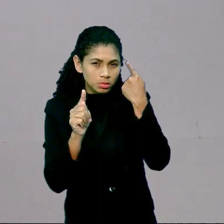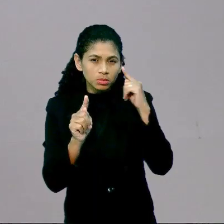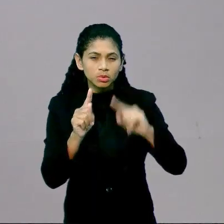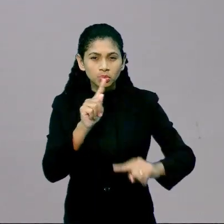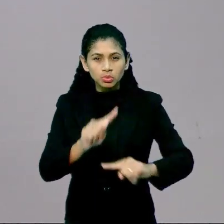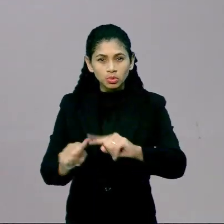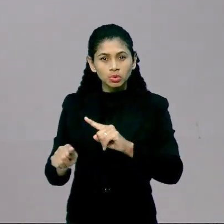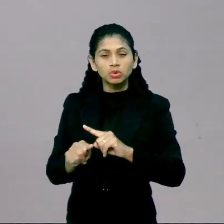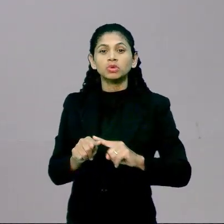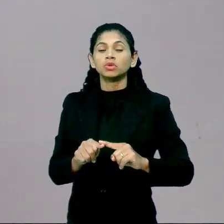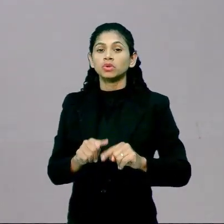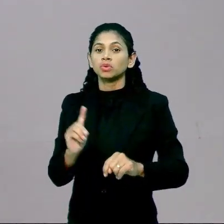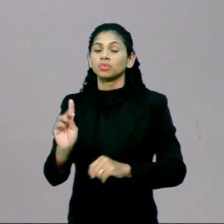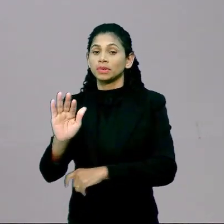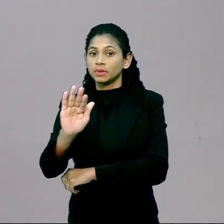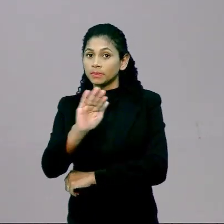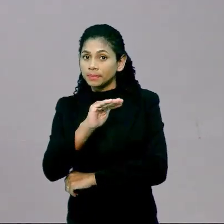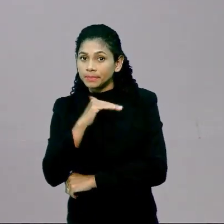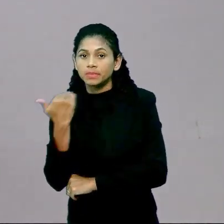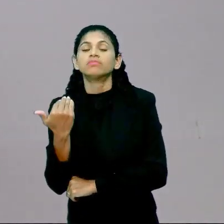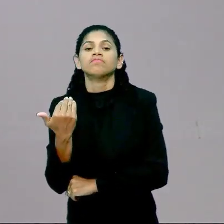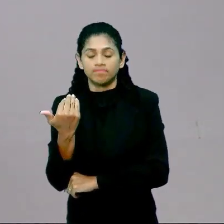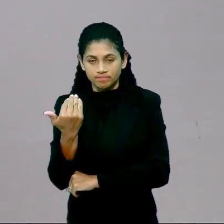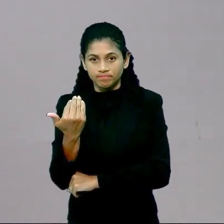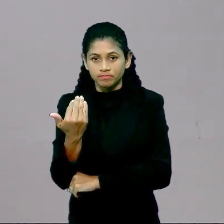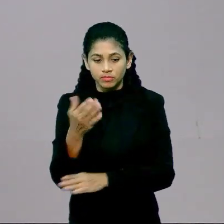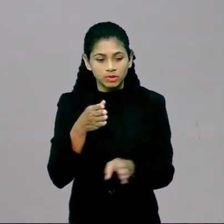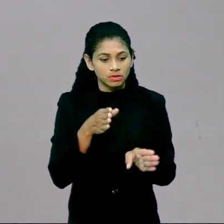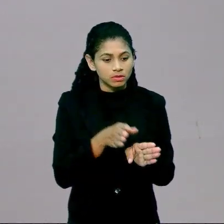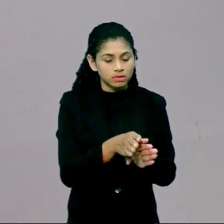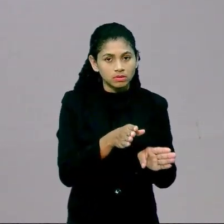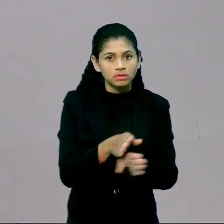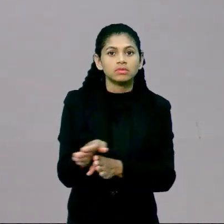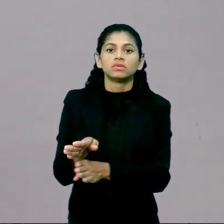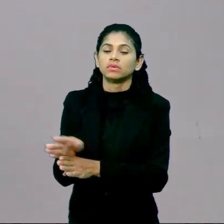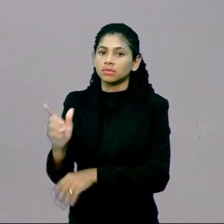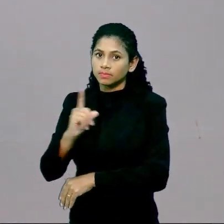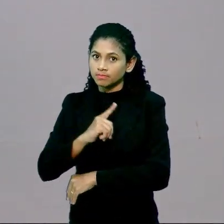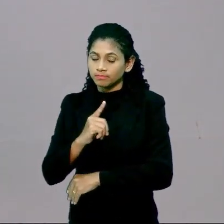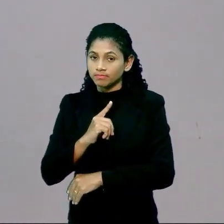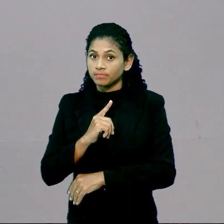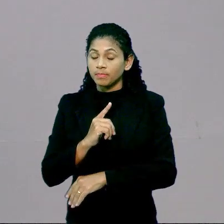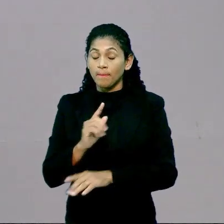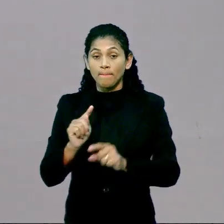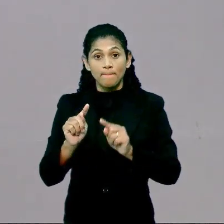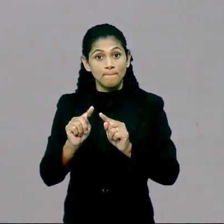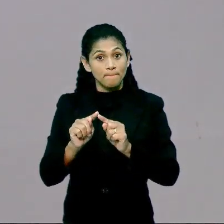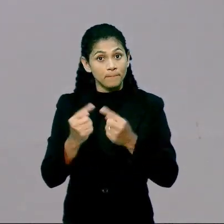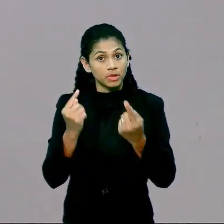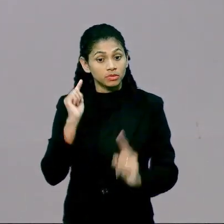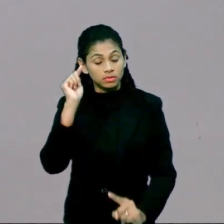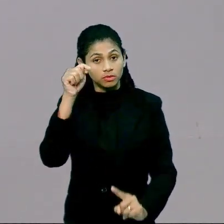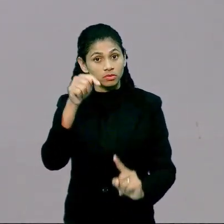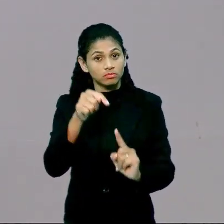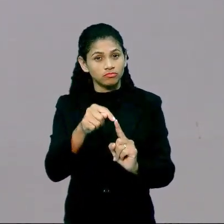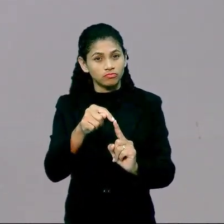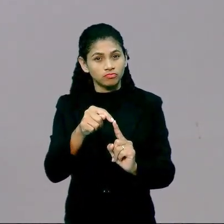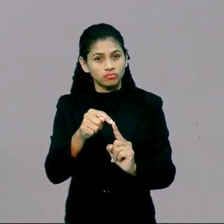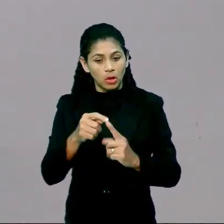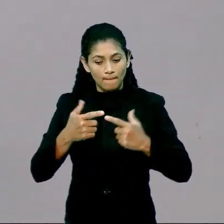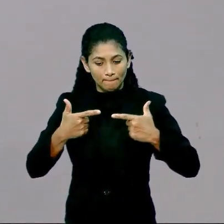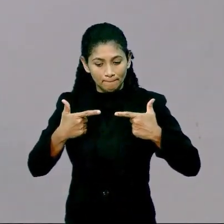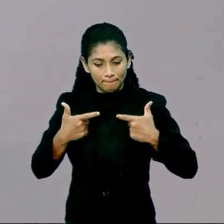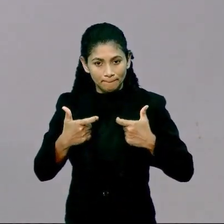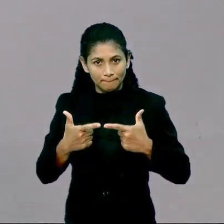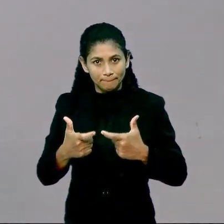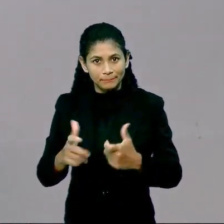que tem uma filosofia, eles têm um treinamento, têm um direcionamento, mas que todo aquele propósito é para um combate